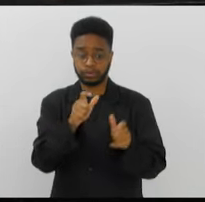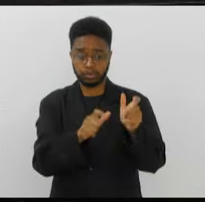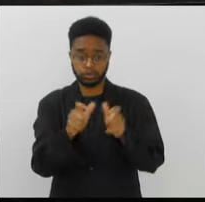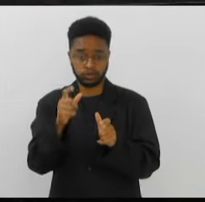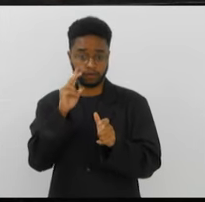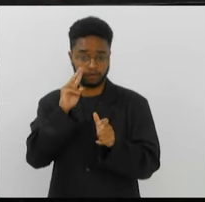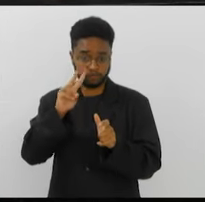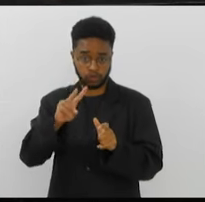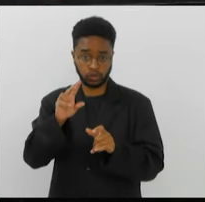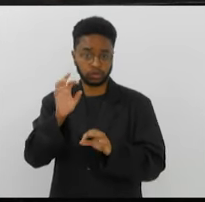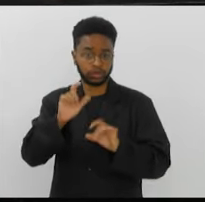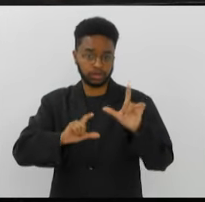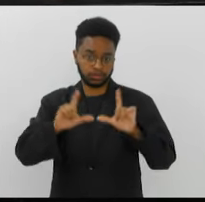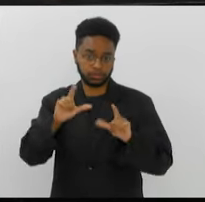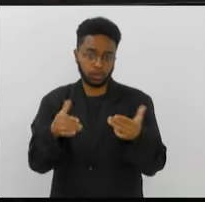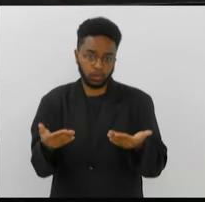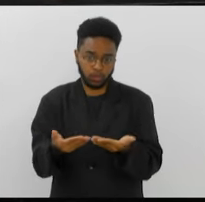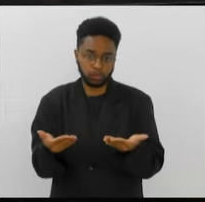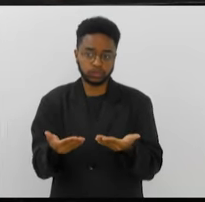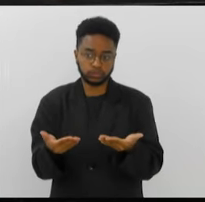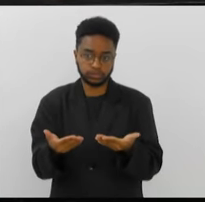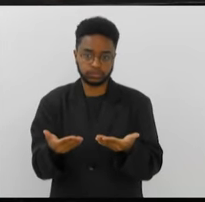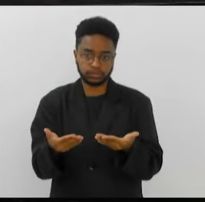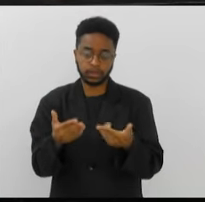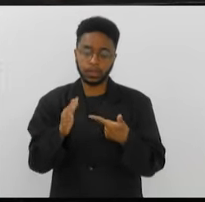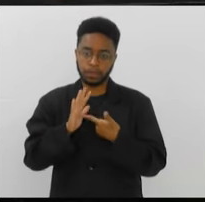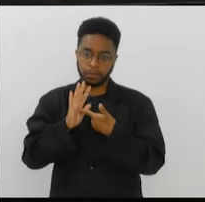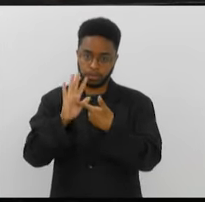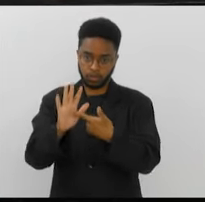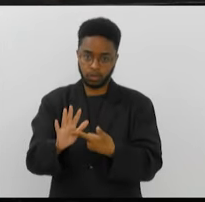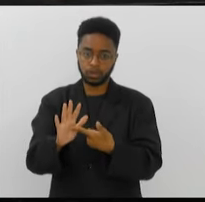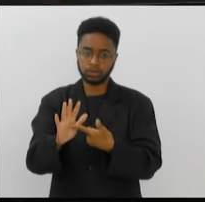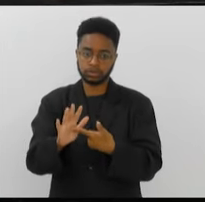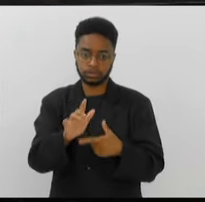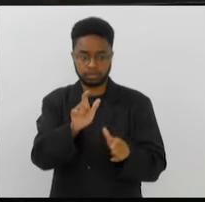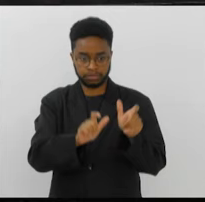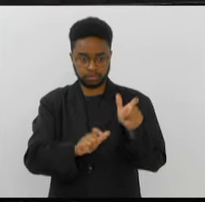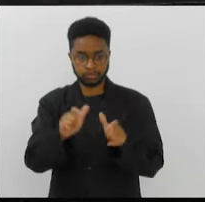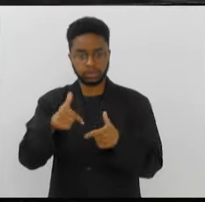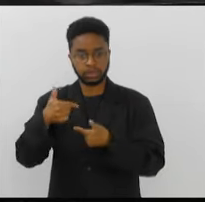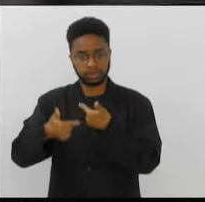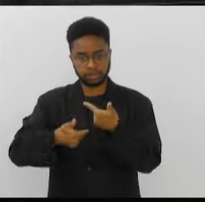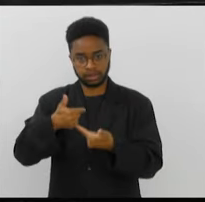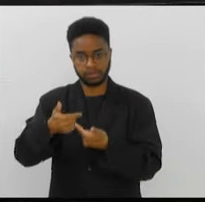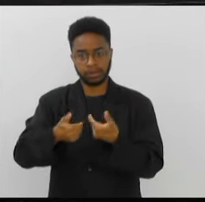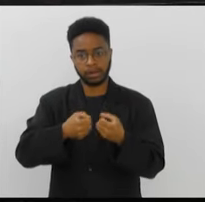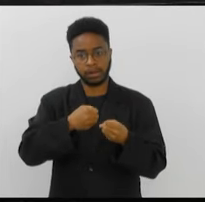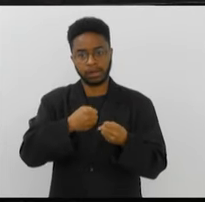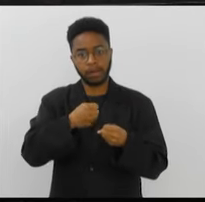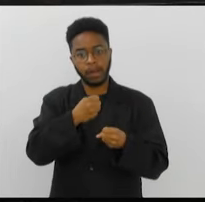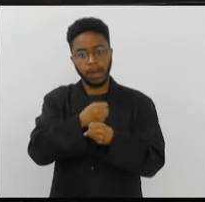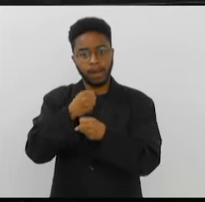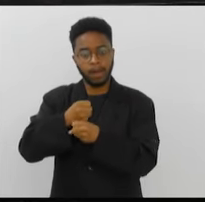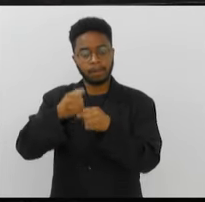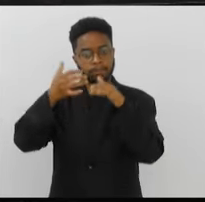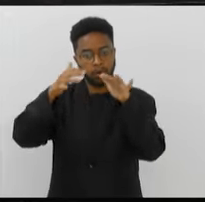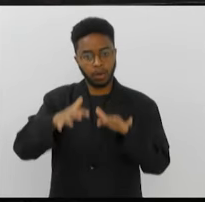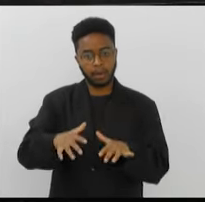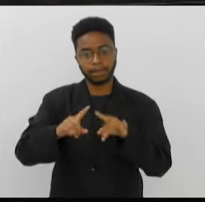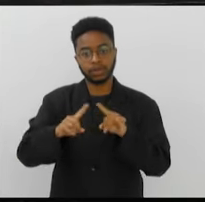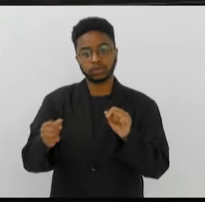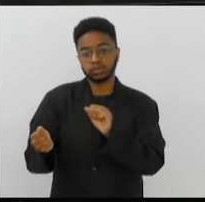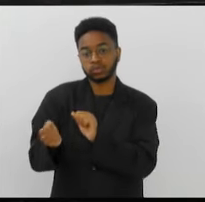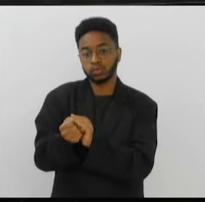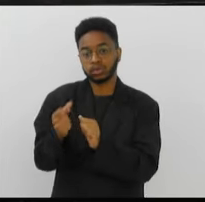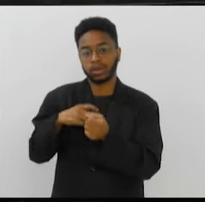imagens televisivas de hoje, aparece os operários fazendo a demolição e, do lado,